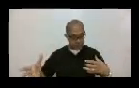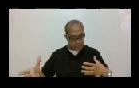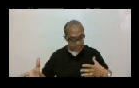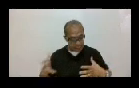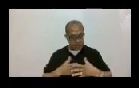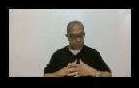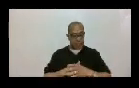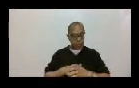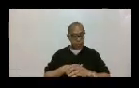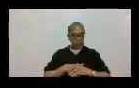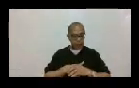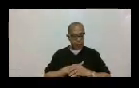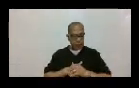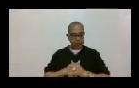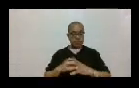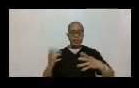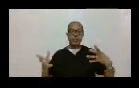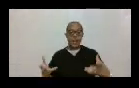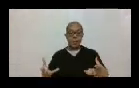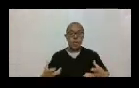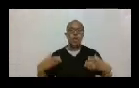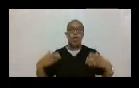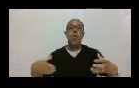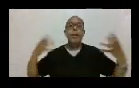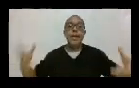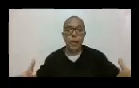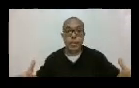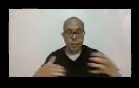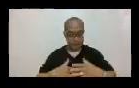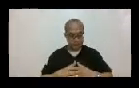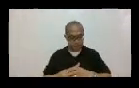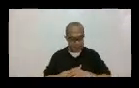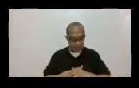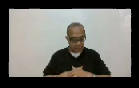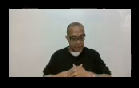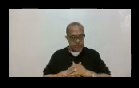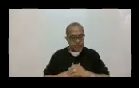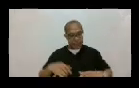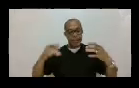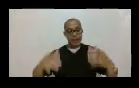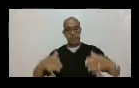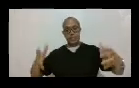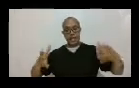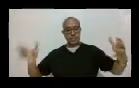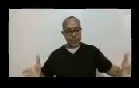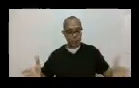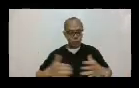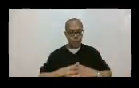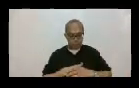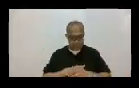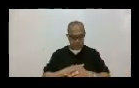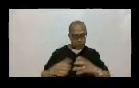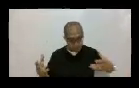energéticos não energéticos estudamos o que os aspectos humanos quer dentre